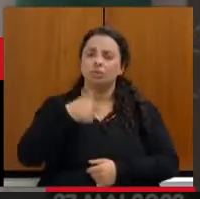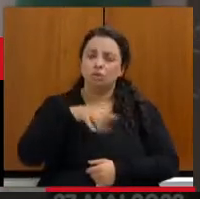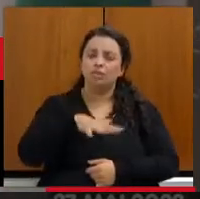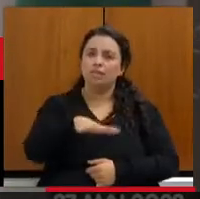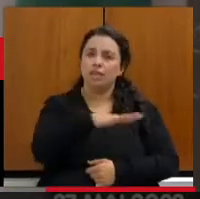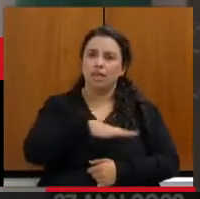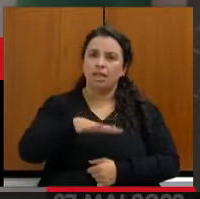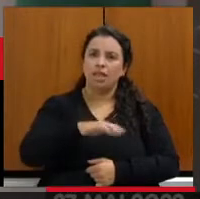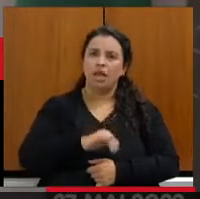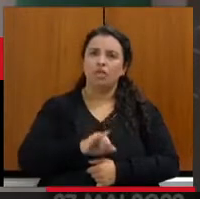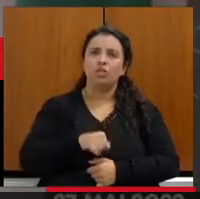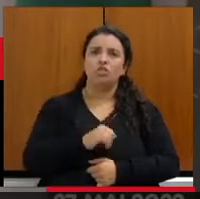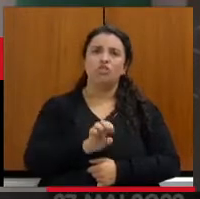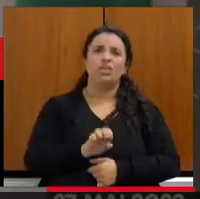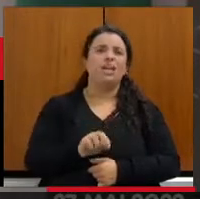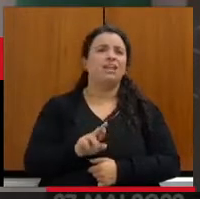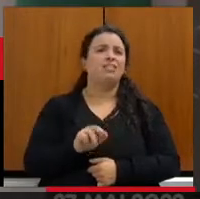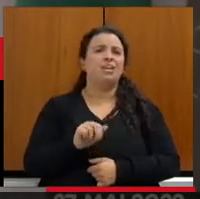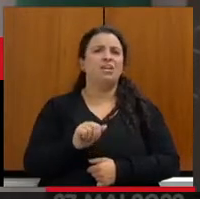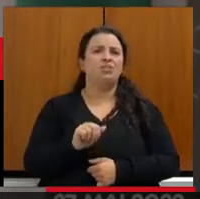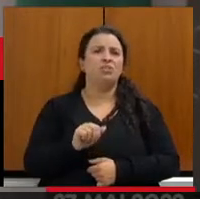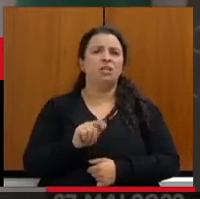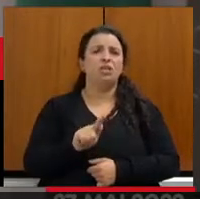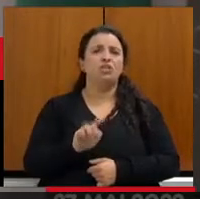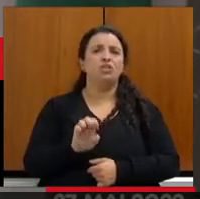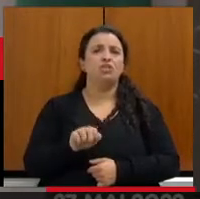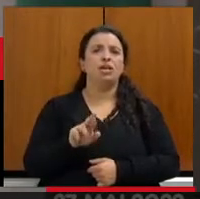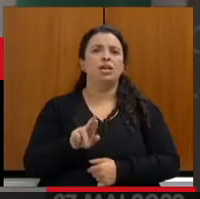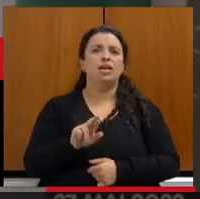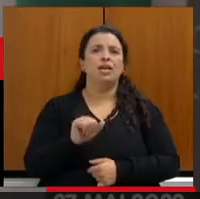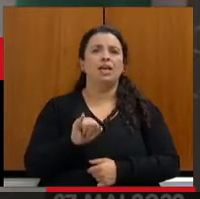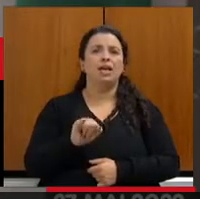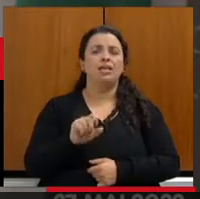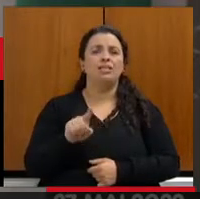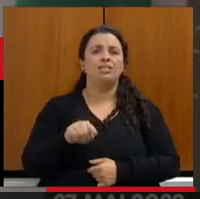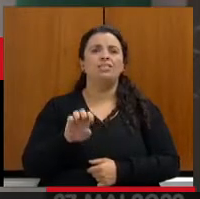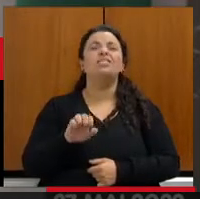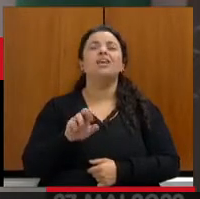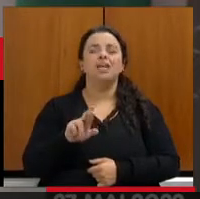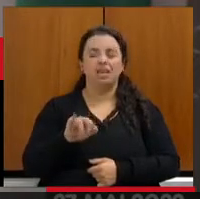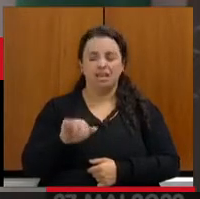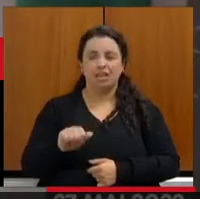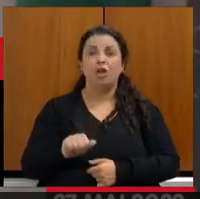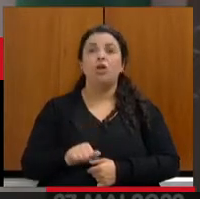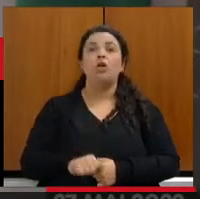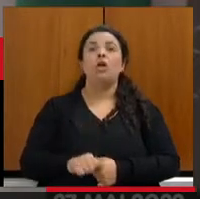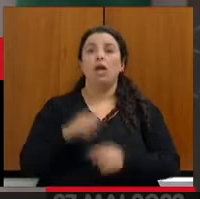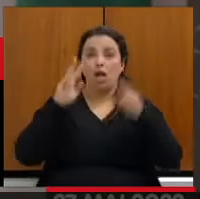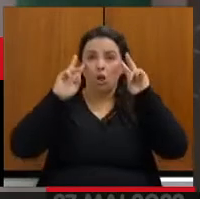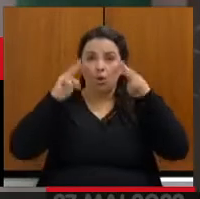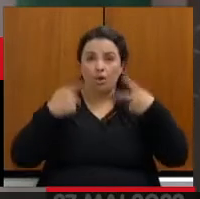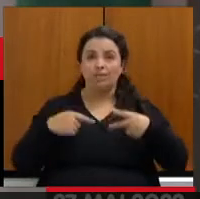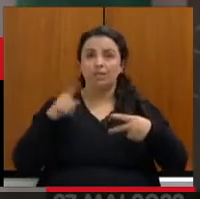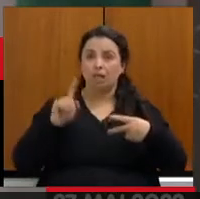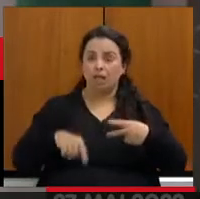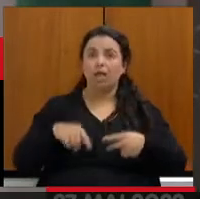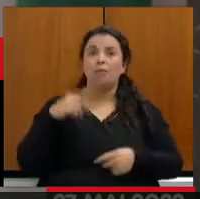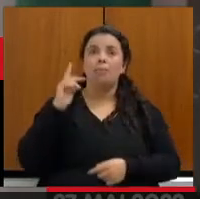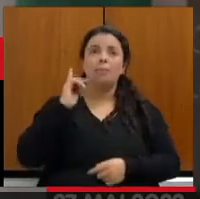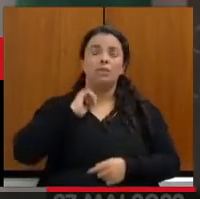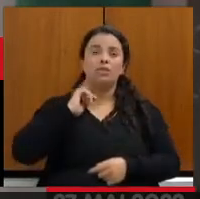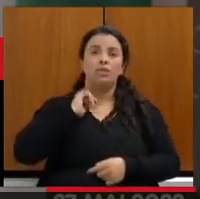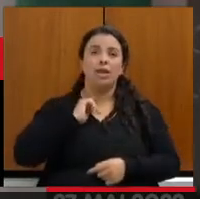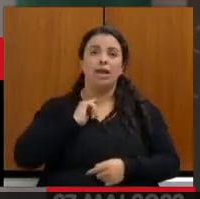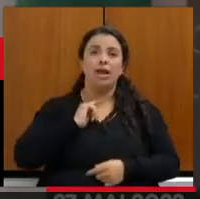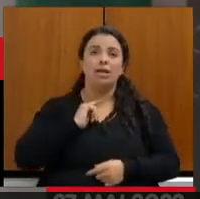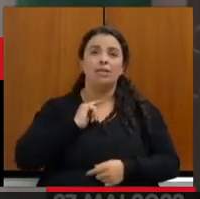com 27 comunidades tradicionais e reconhecidas pelo Estado de Minas Gerais e um compor